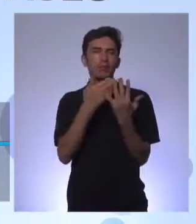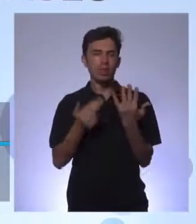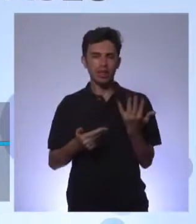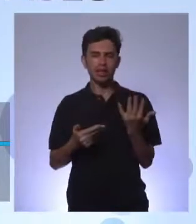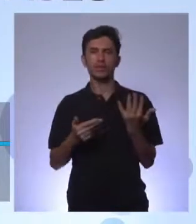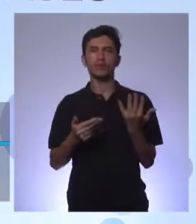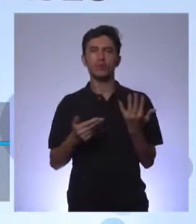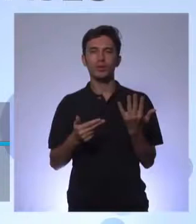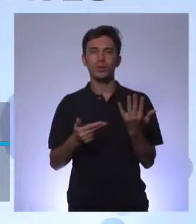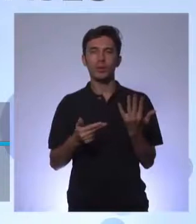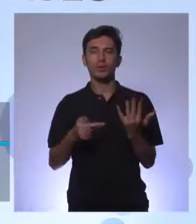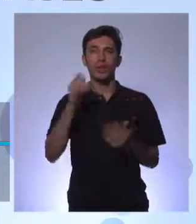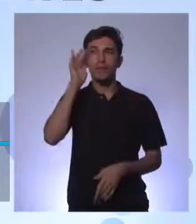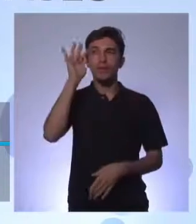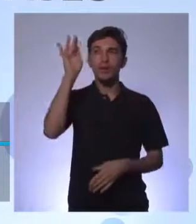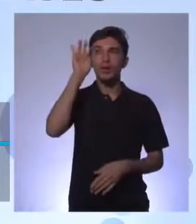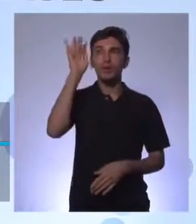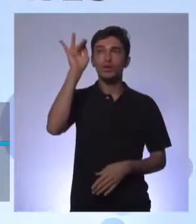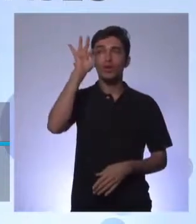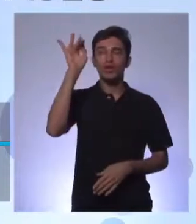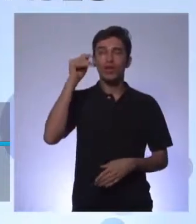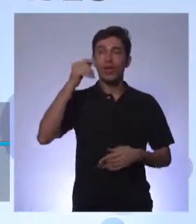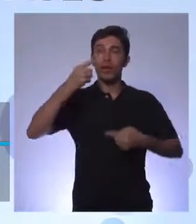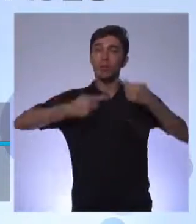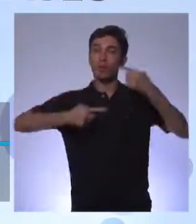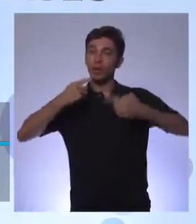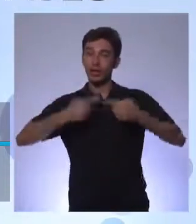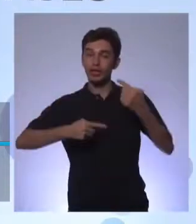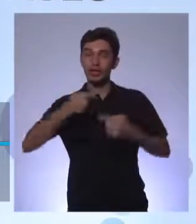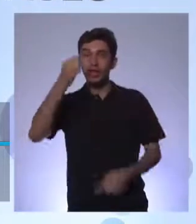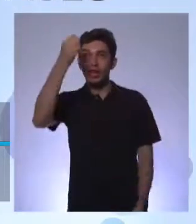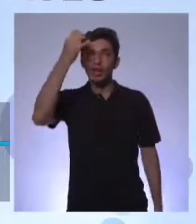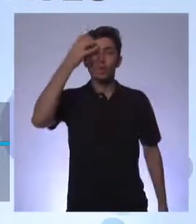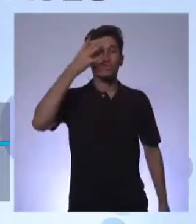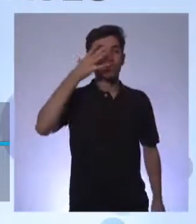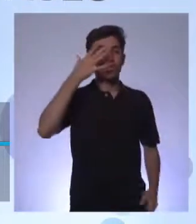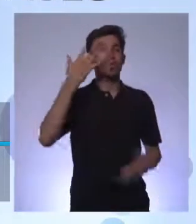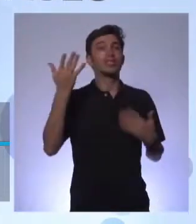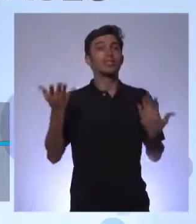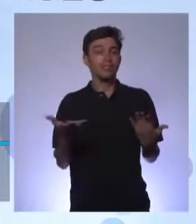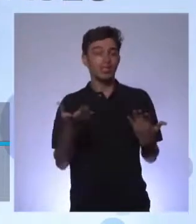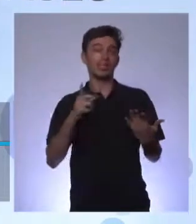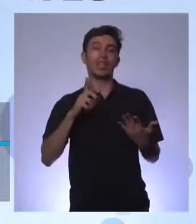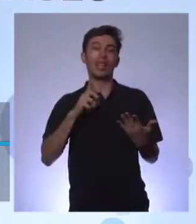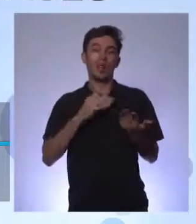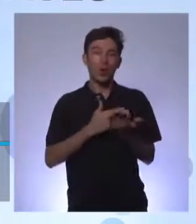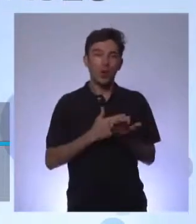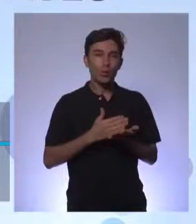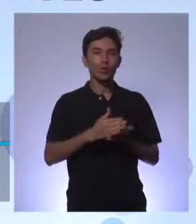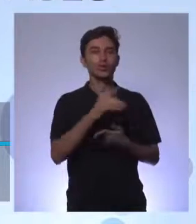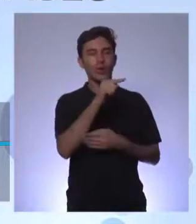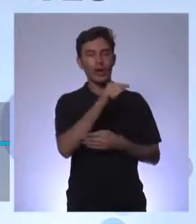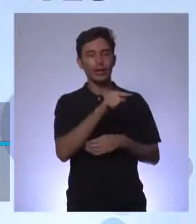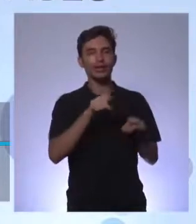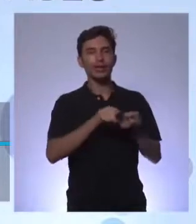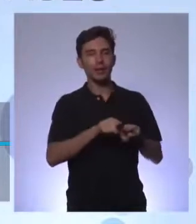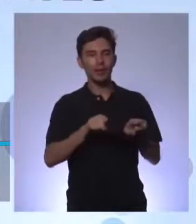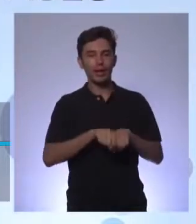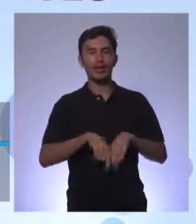elementos da filosofia política iluminista que desencadearam aí